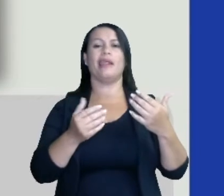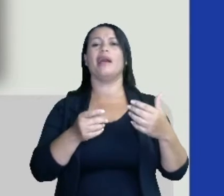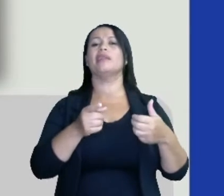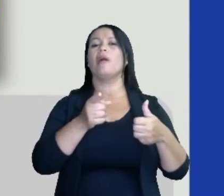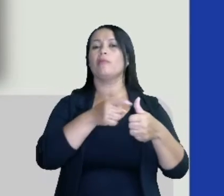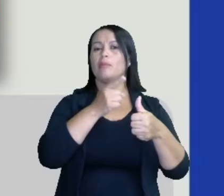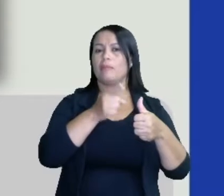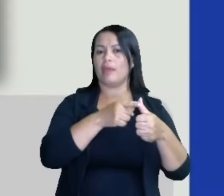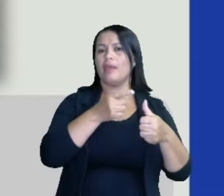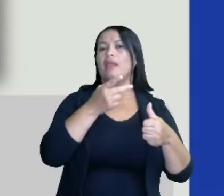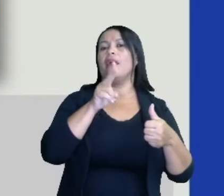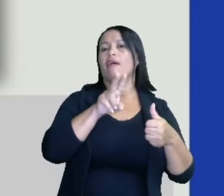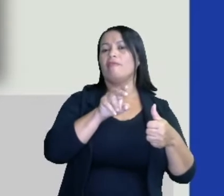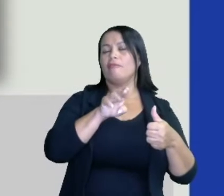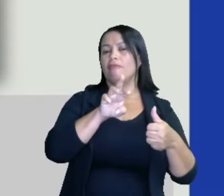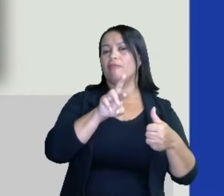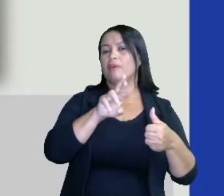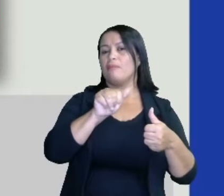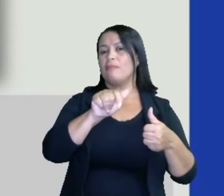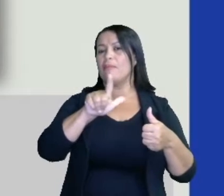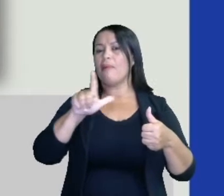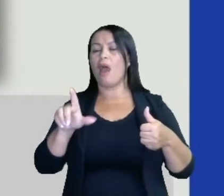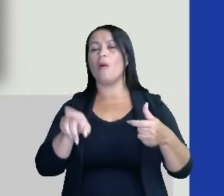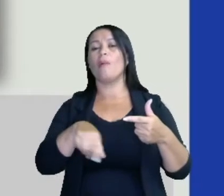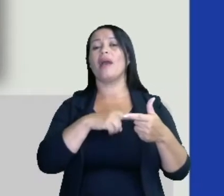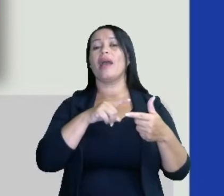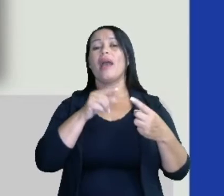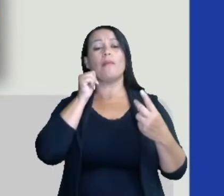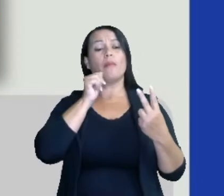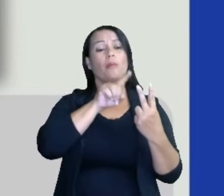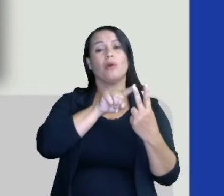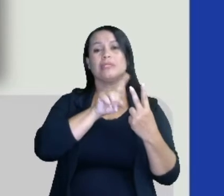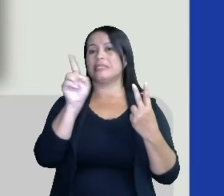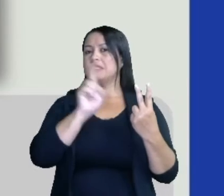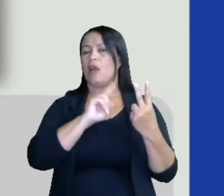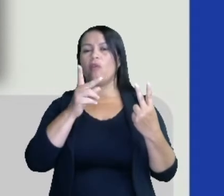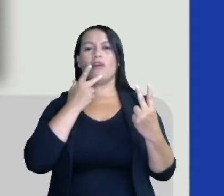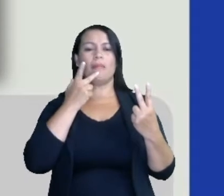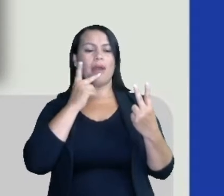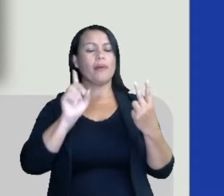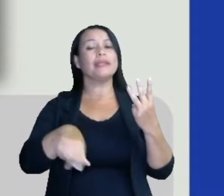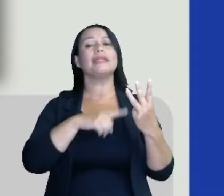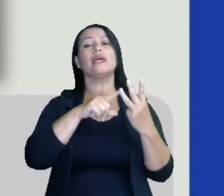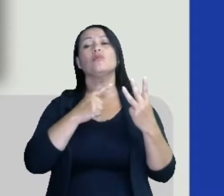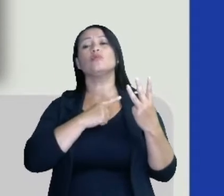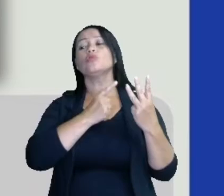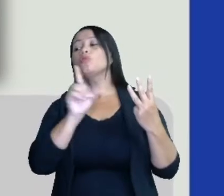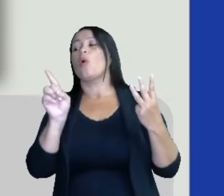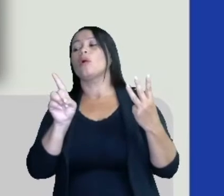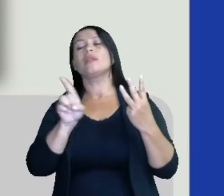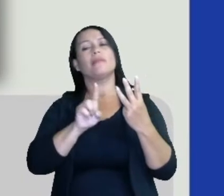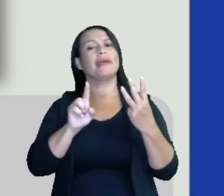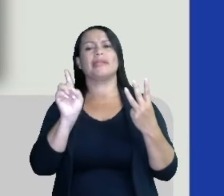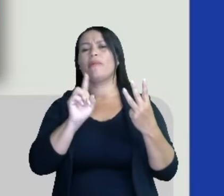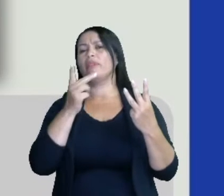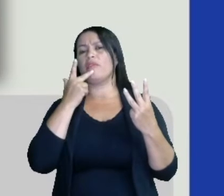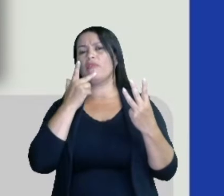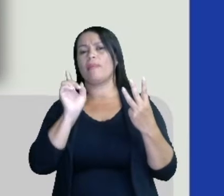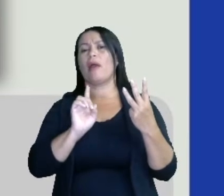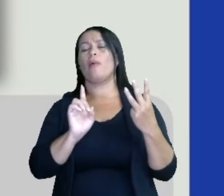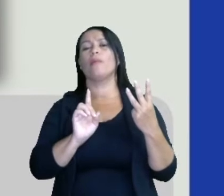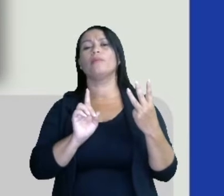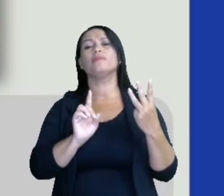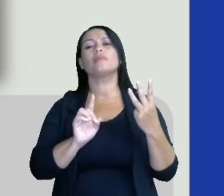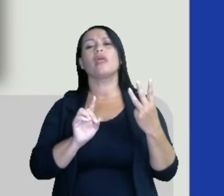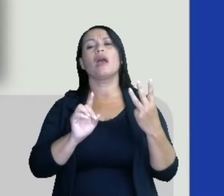primeira é verbal, essa moça aí é não verbal, certo? E temos também outra imagem aí que também é não verbal. Ou